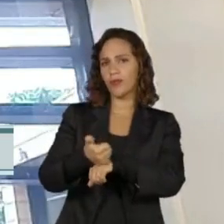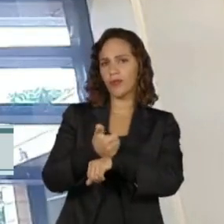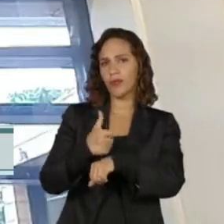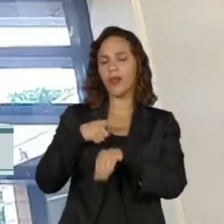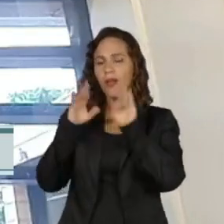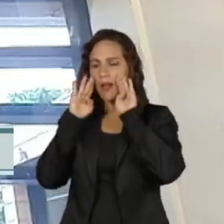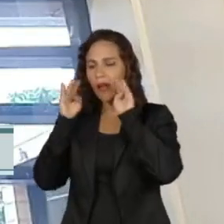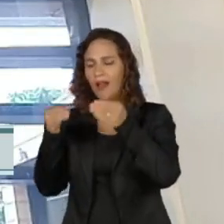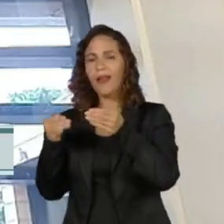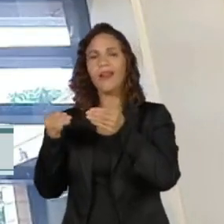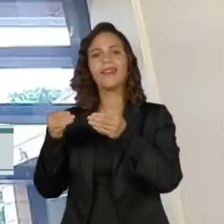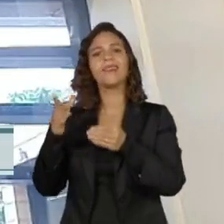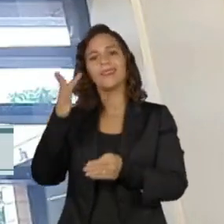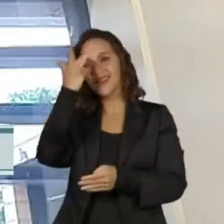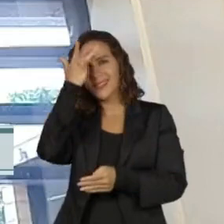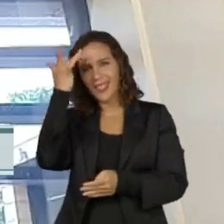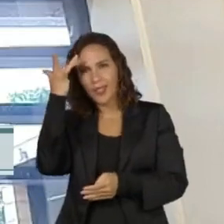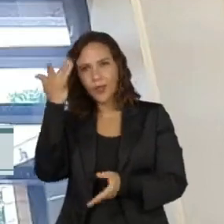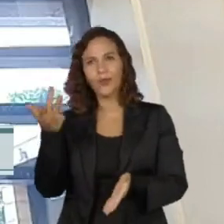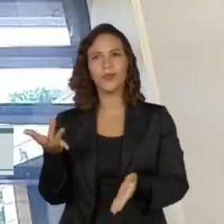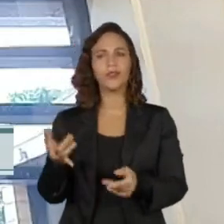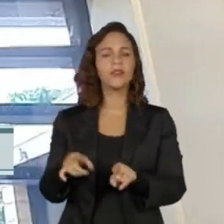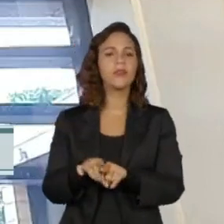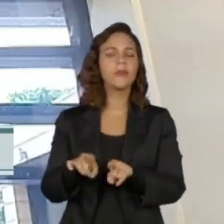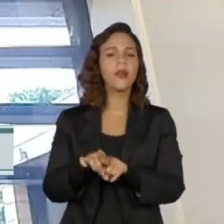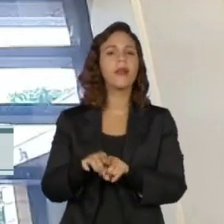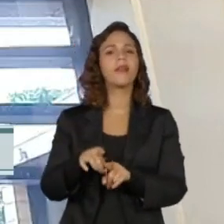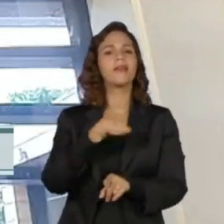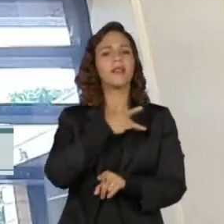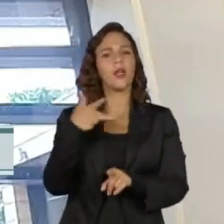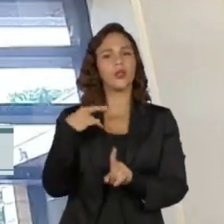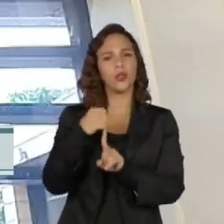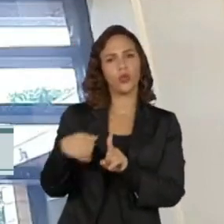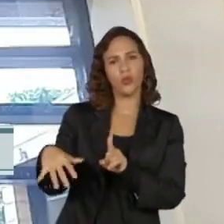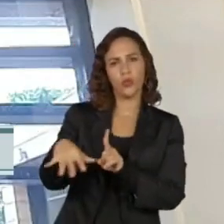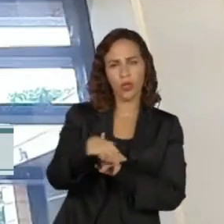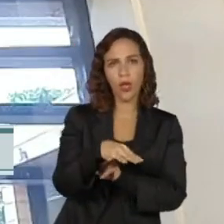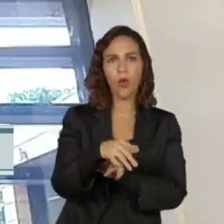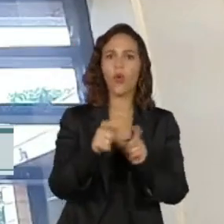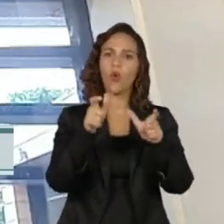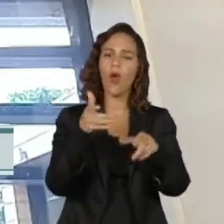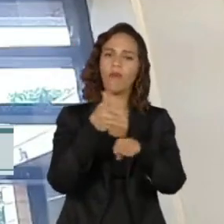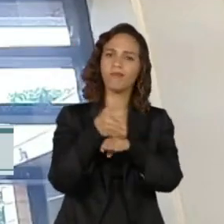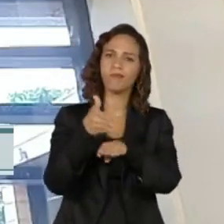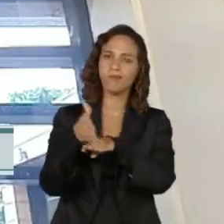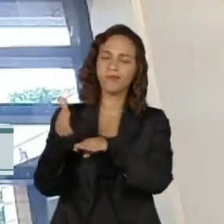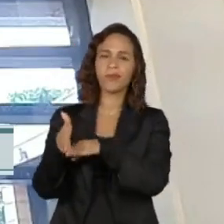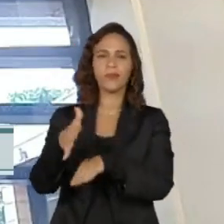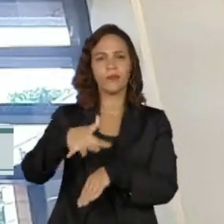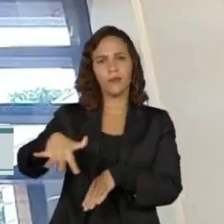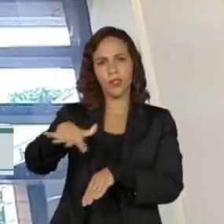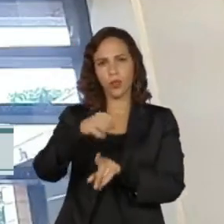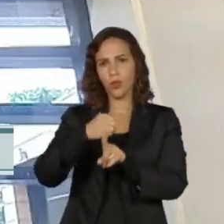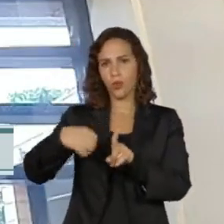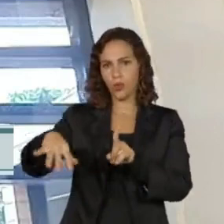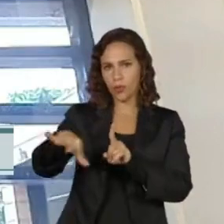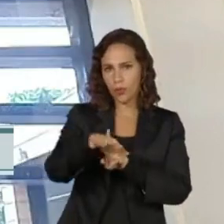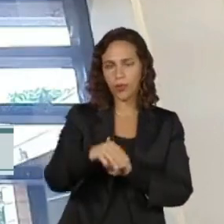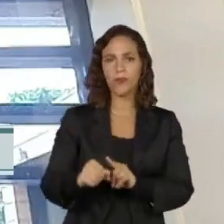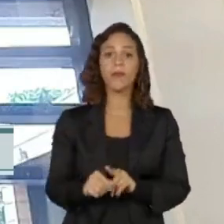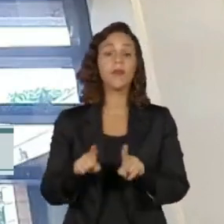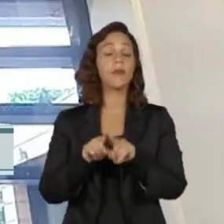na saúde mental, na saúde social ou em contextos sociais, num contexto